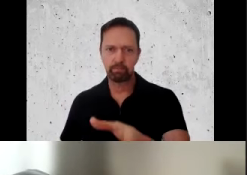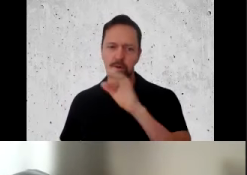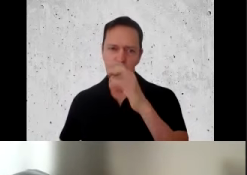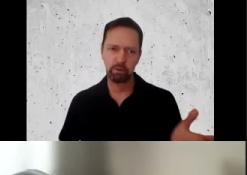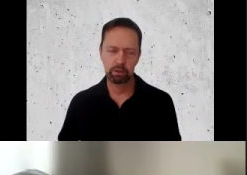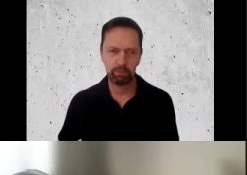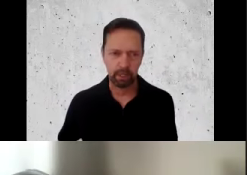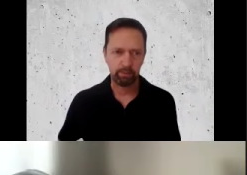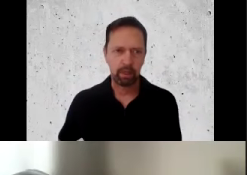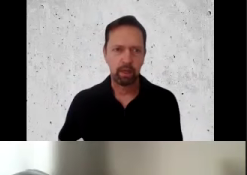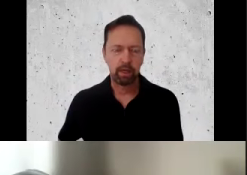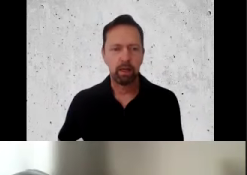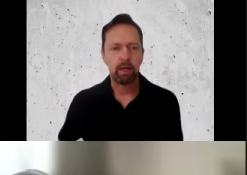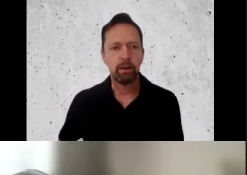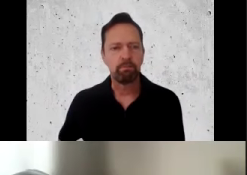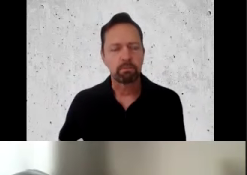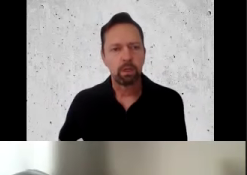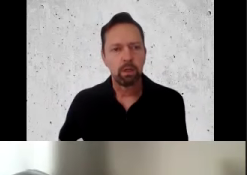aqui. Bom, deixa eu falar.